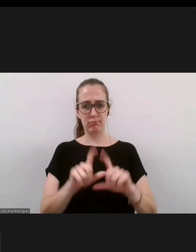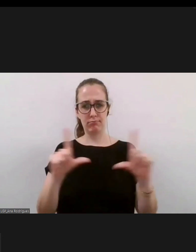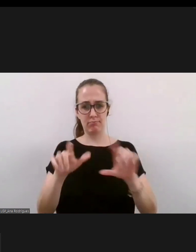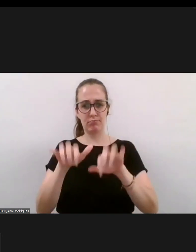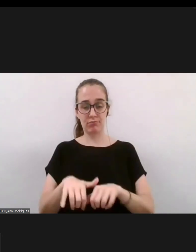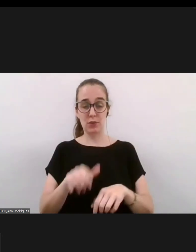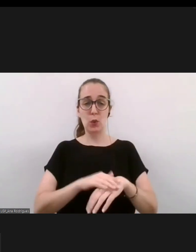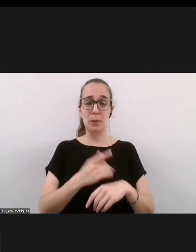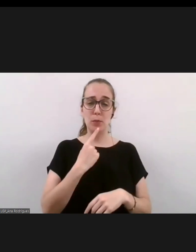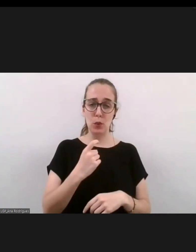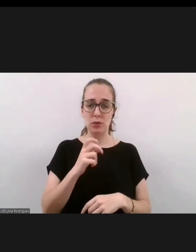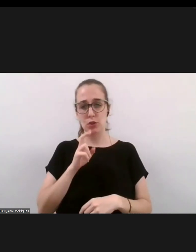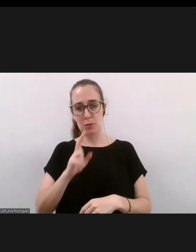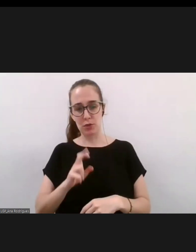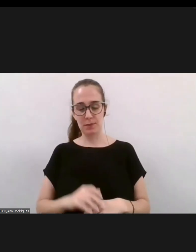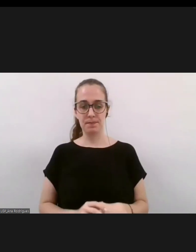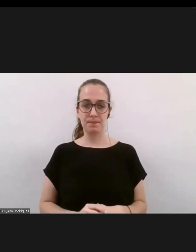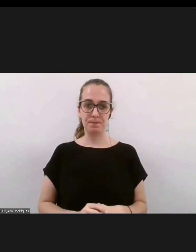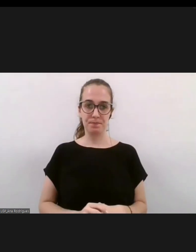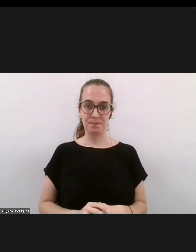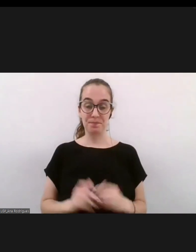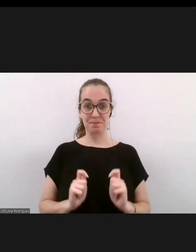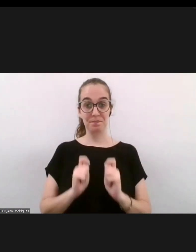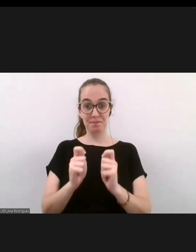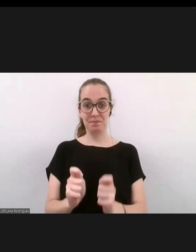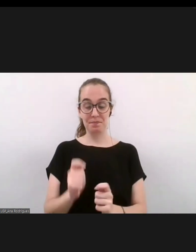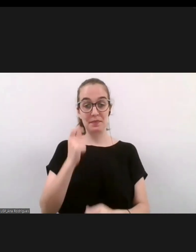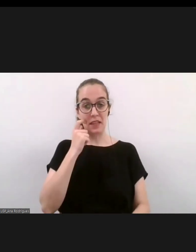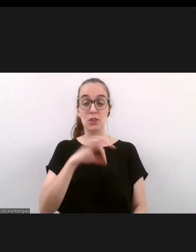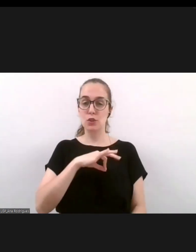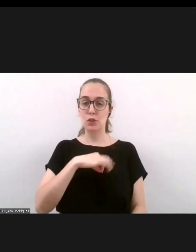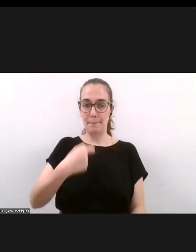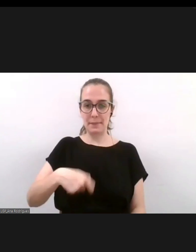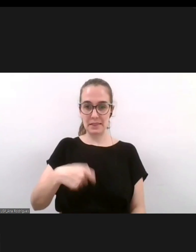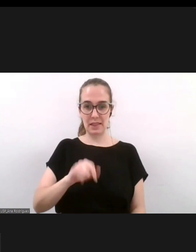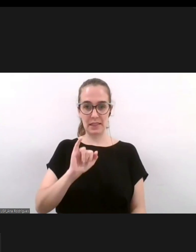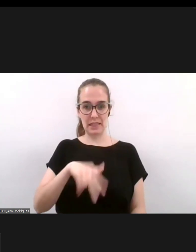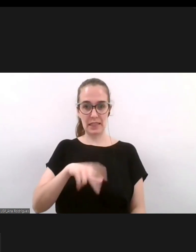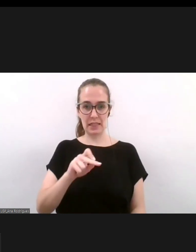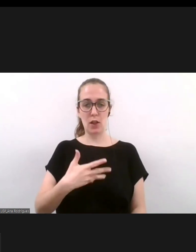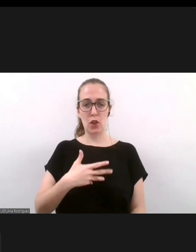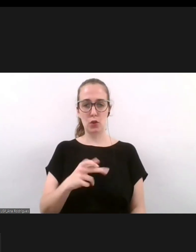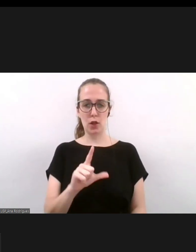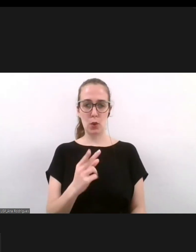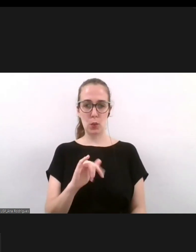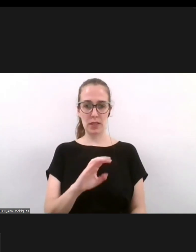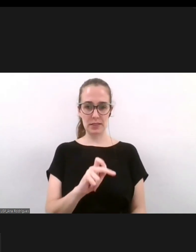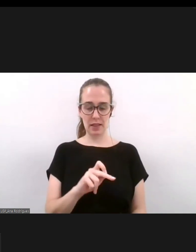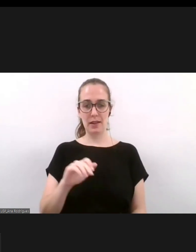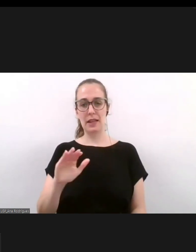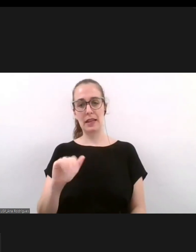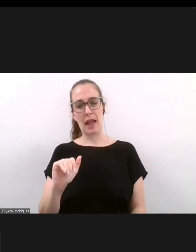inglês Questions and Answers. Passo a palavra à Presidente do INA, Luísa Neto. Muito obrigada e boa